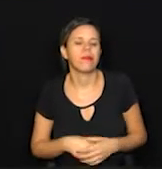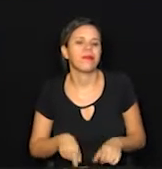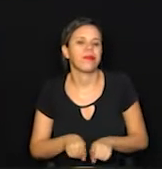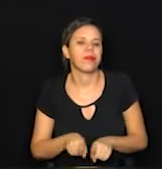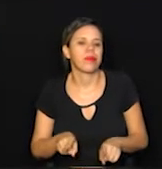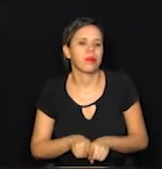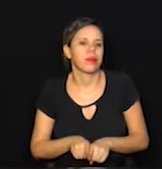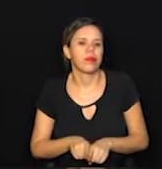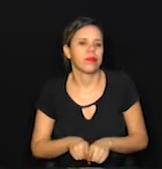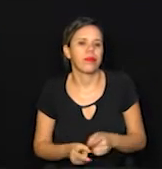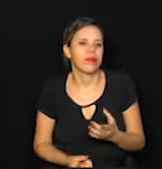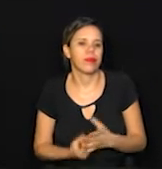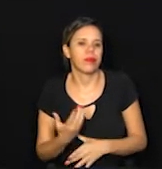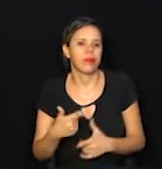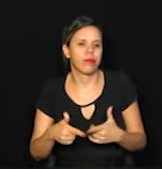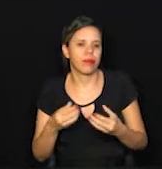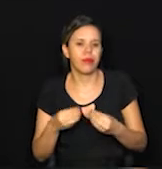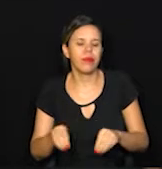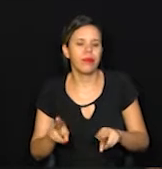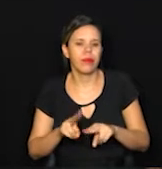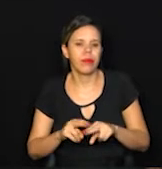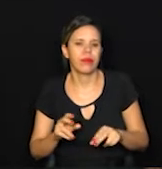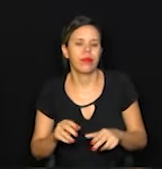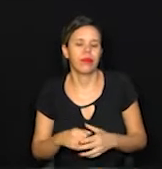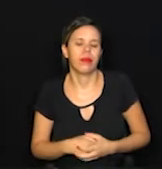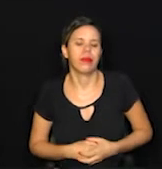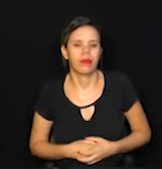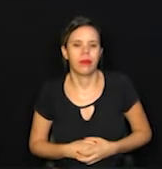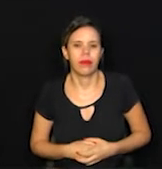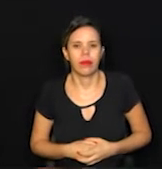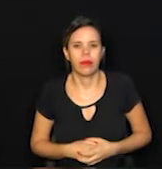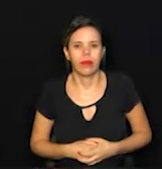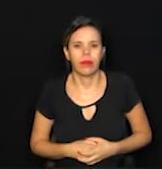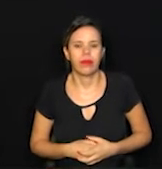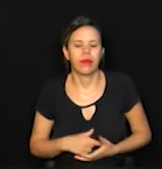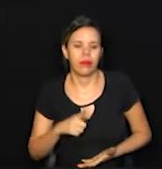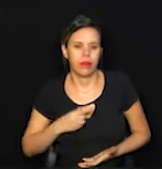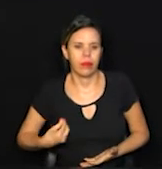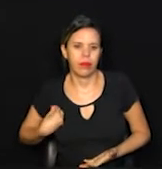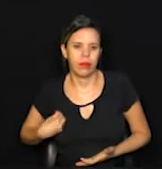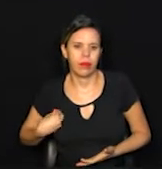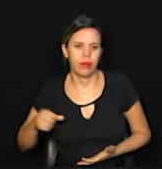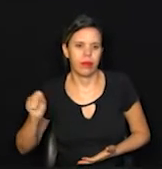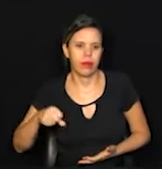elas fossem acometidas, bastante acometidas. Mas existe